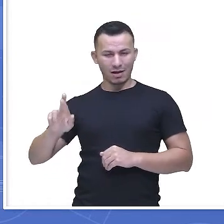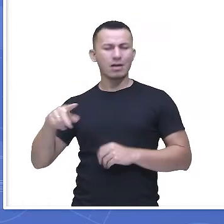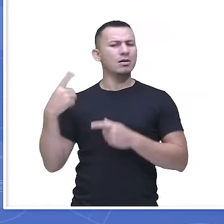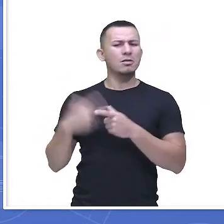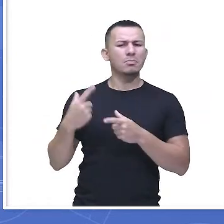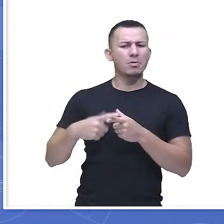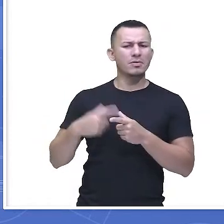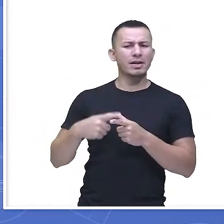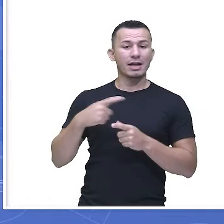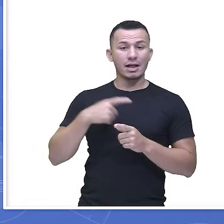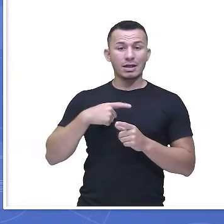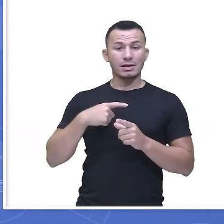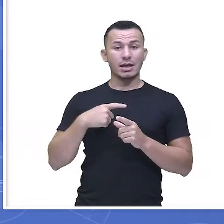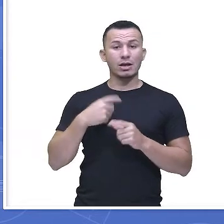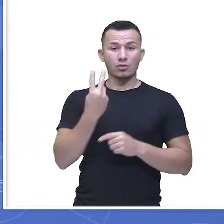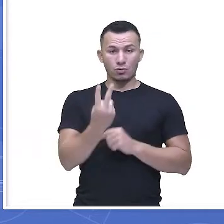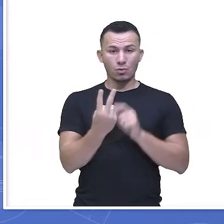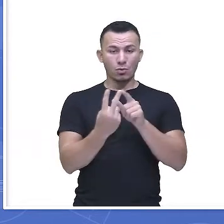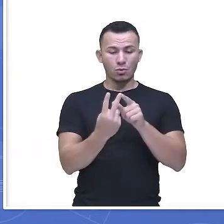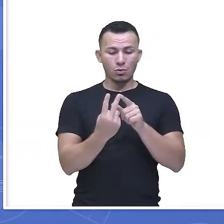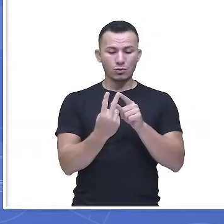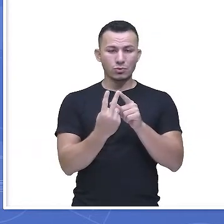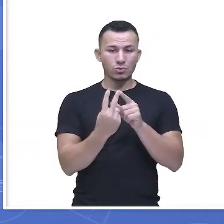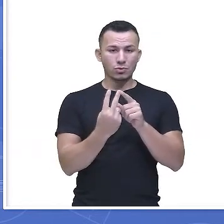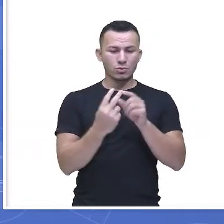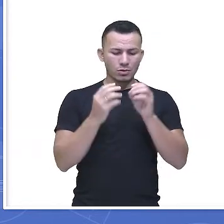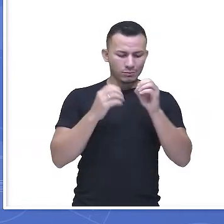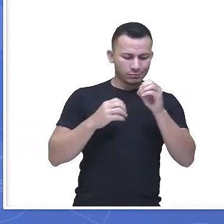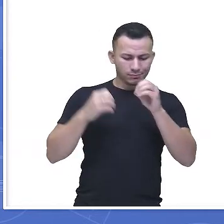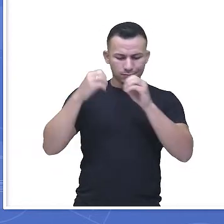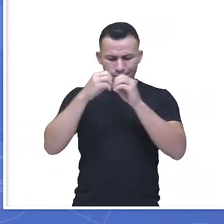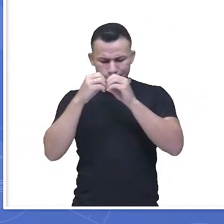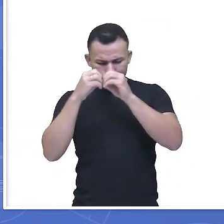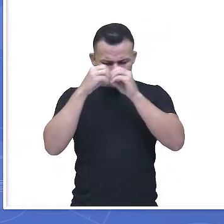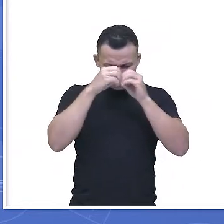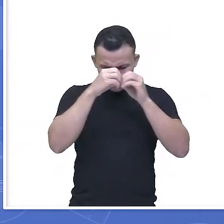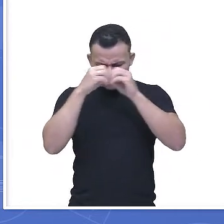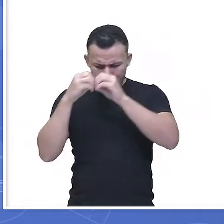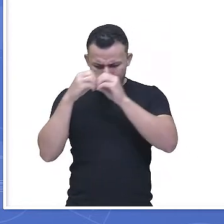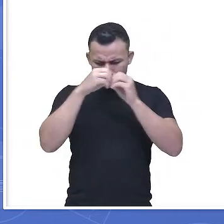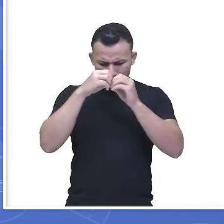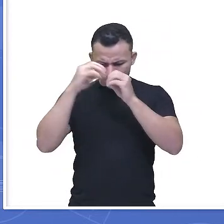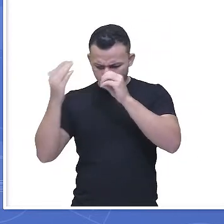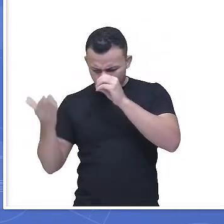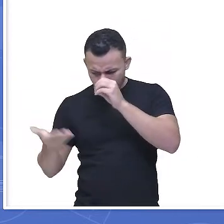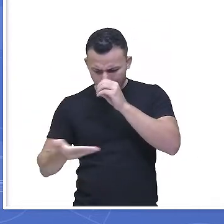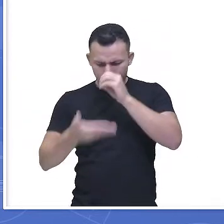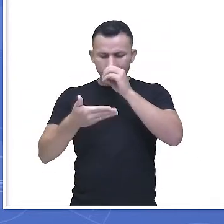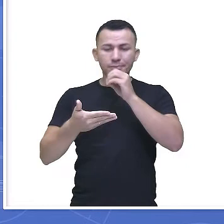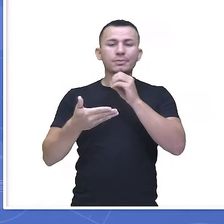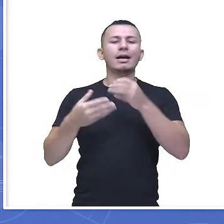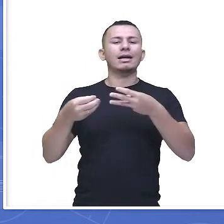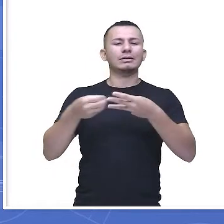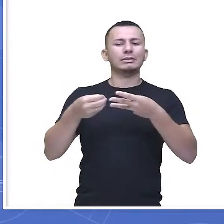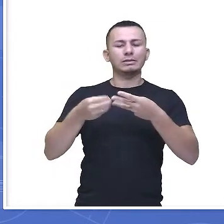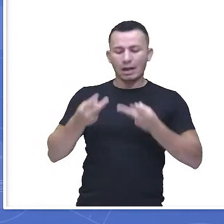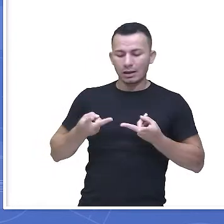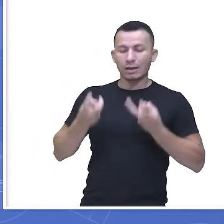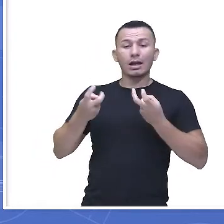possui aí, ó, dois visores, né, onde você vai enxergar a célula. E aí,